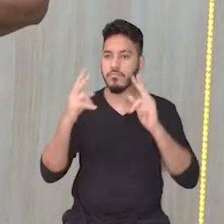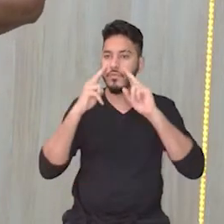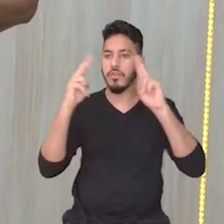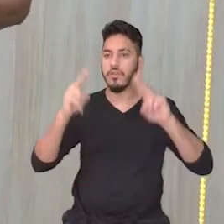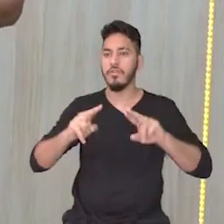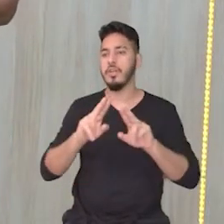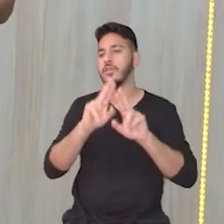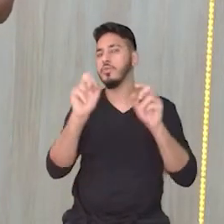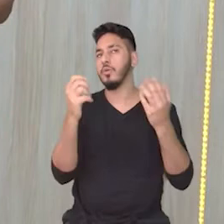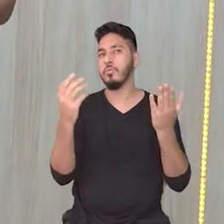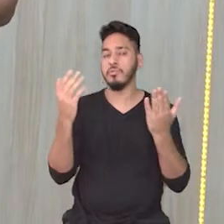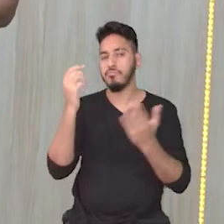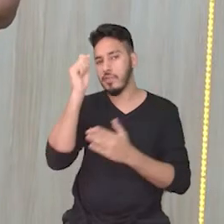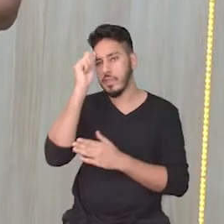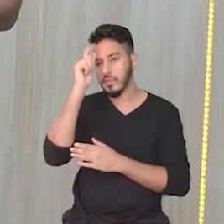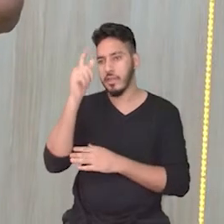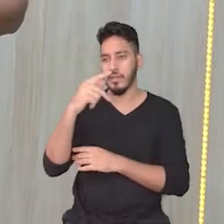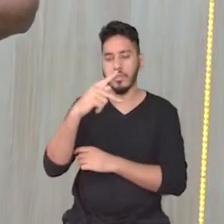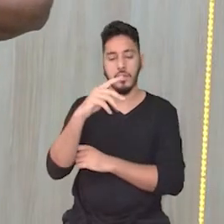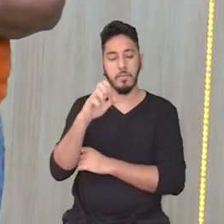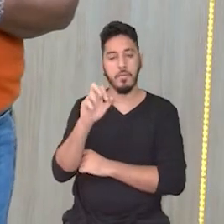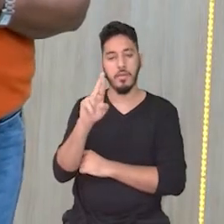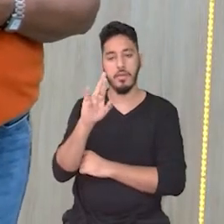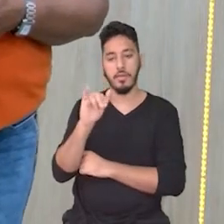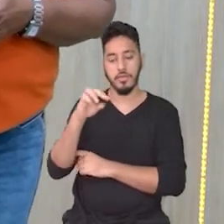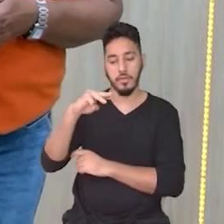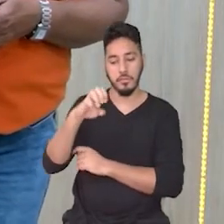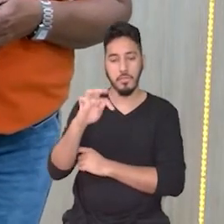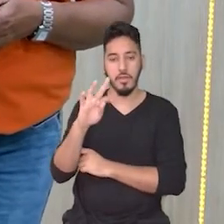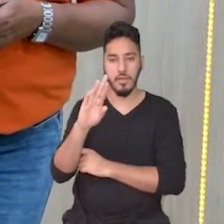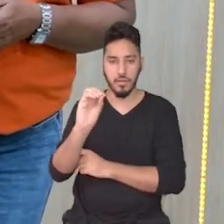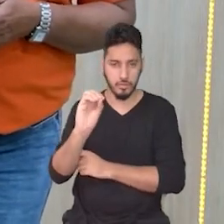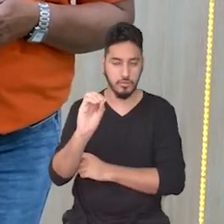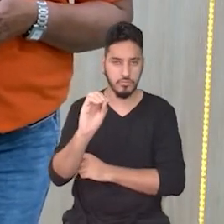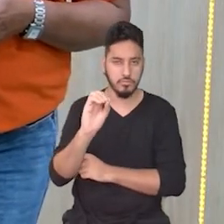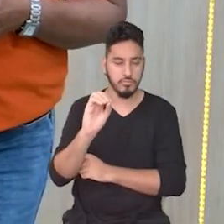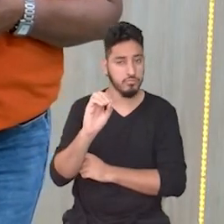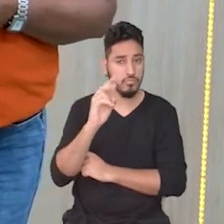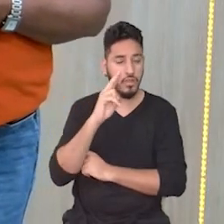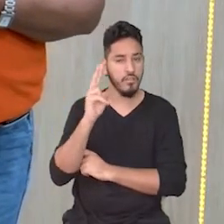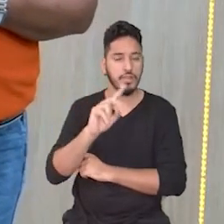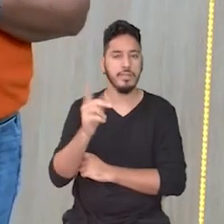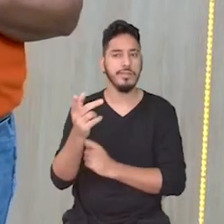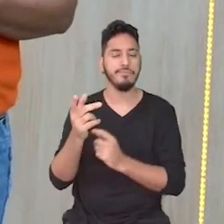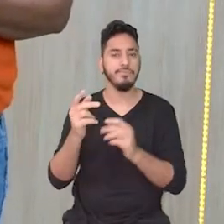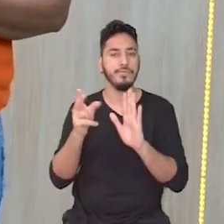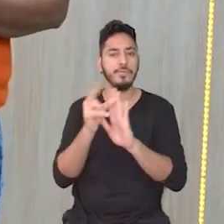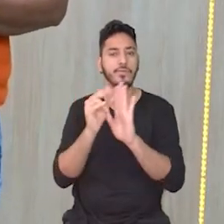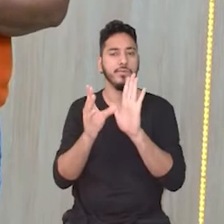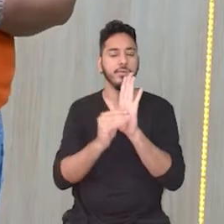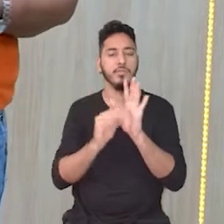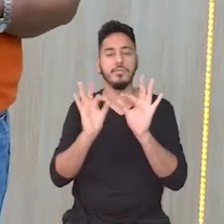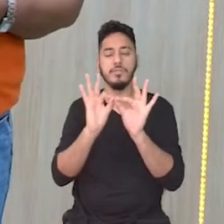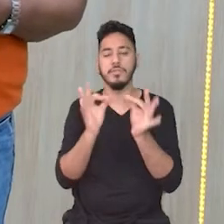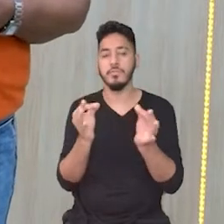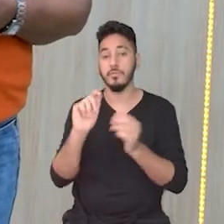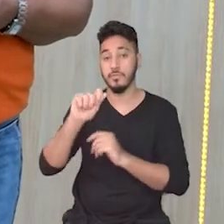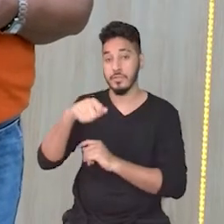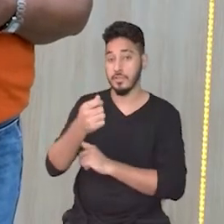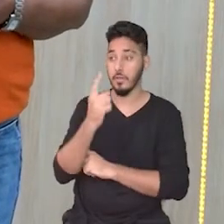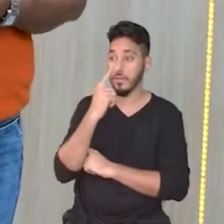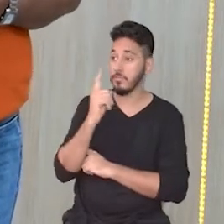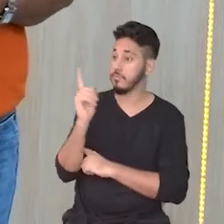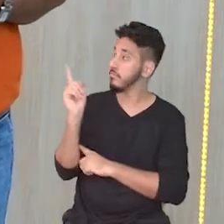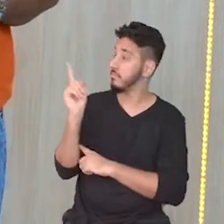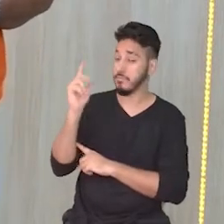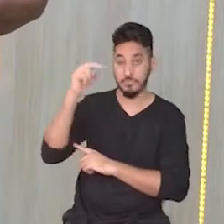noção de perímetro. Vocês vão sentir que esse assunto é um assunto simples, tá? O meu sinal